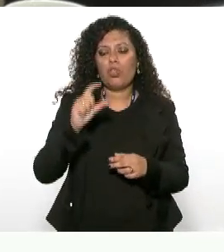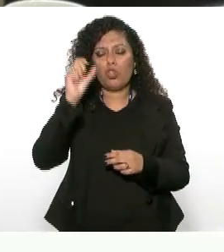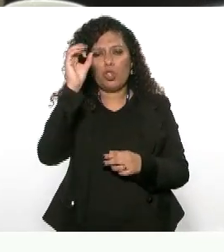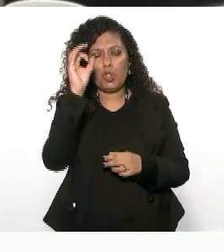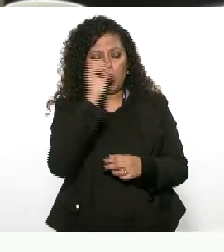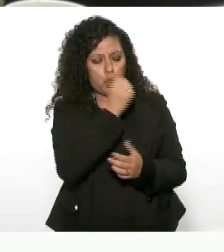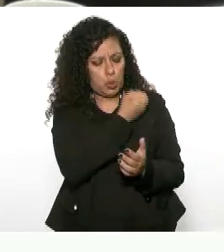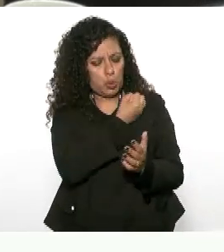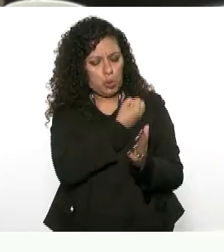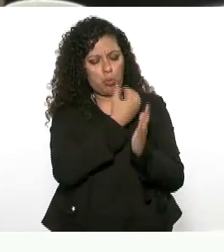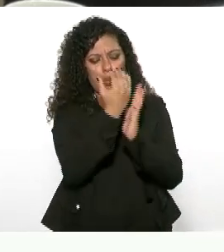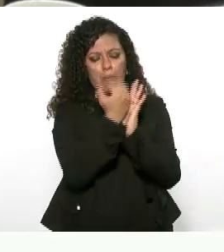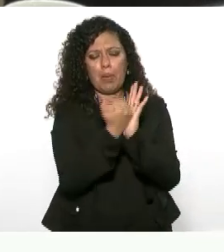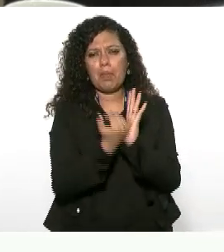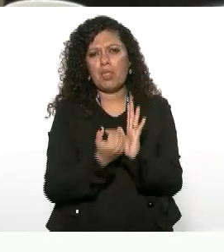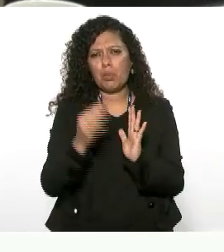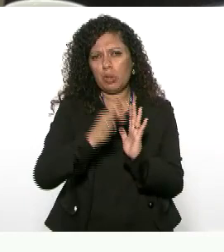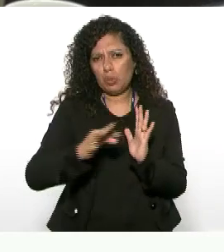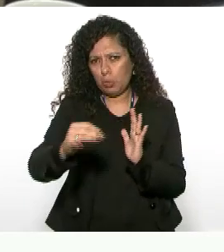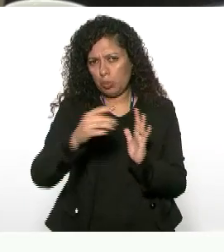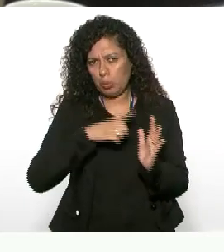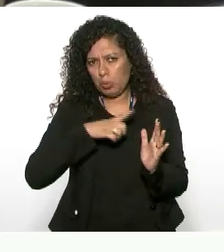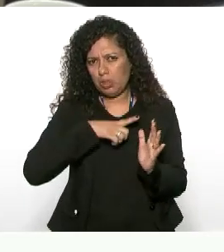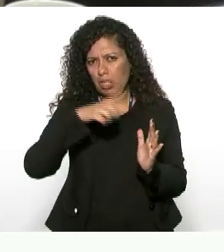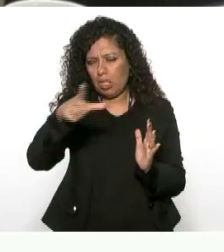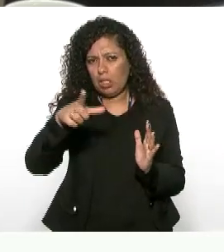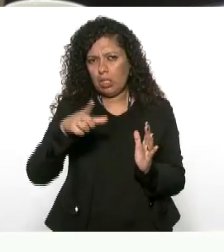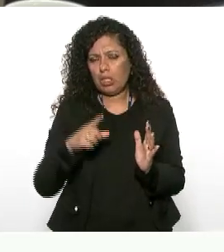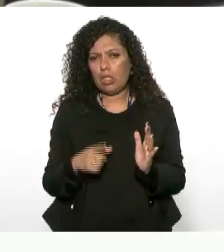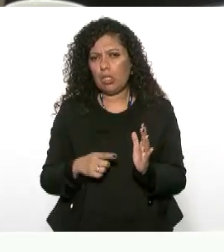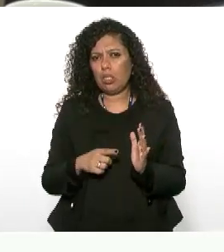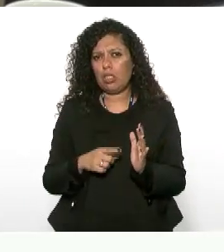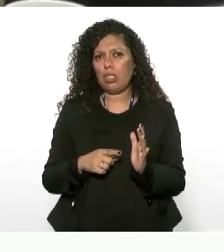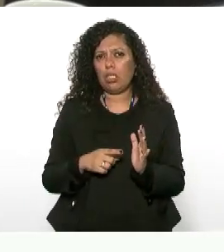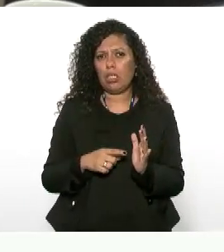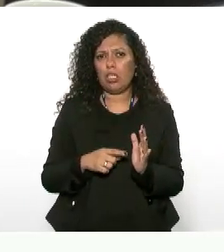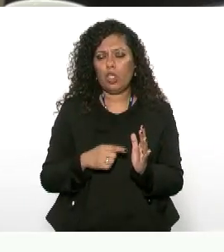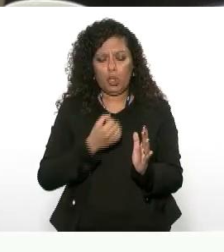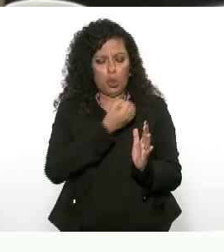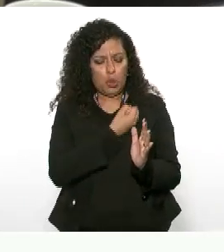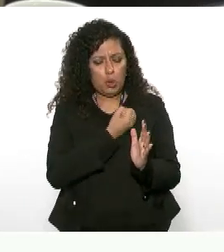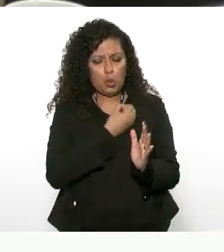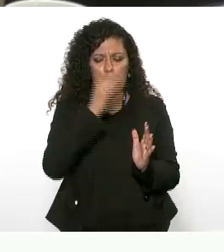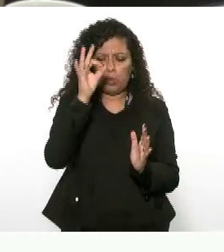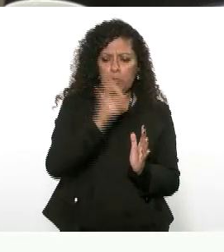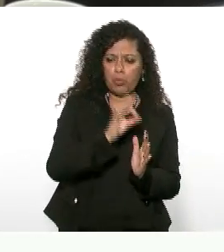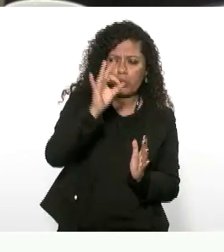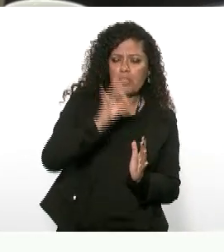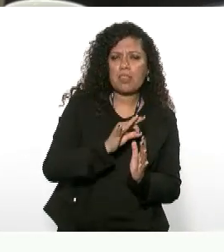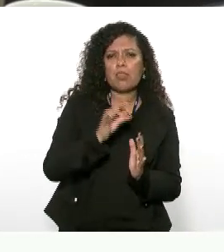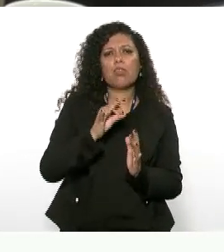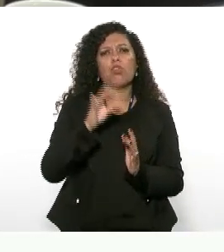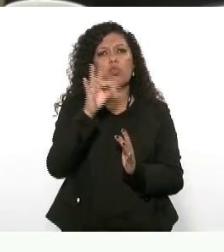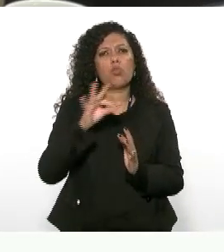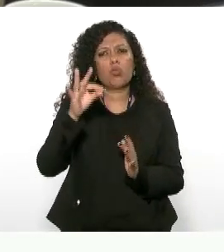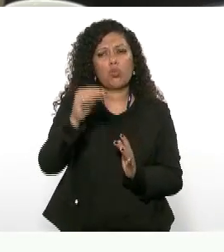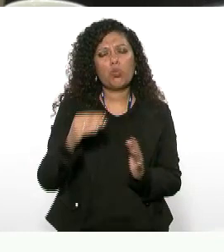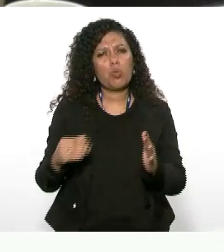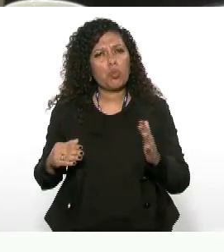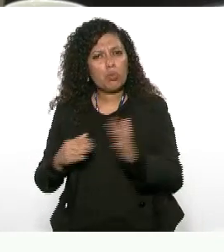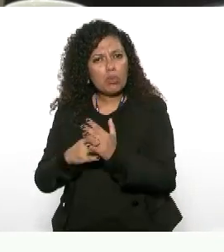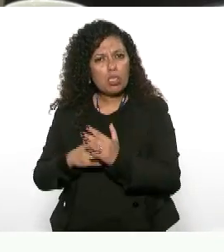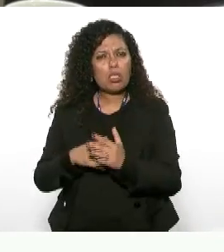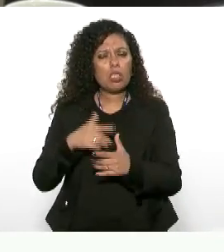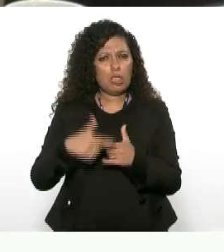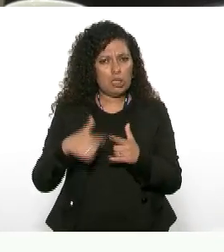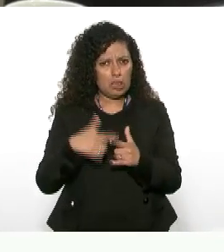né? Então, eu queria entender um pouco mais se essa questão também da base de dados está sendo algum obstáculo